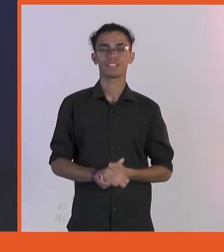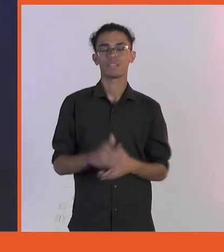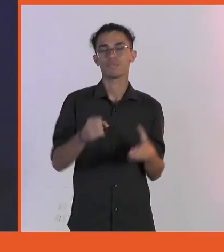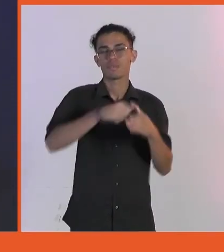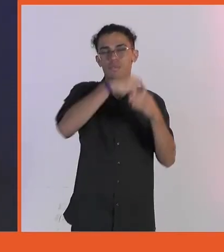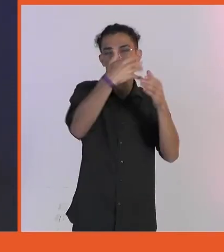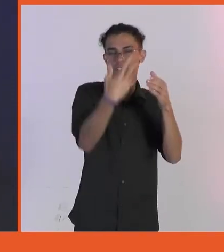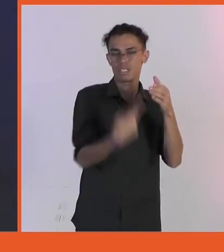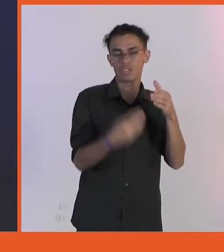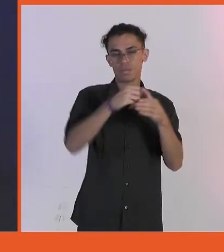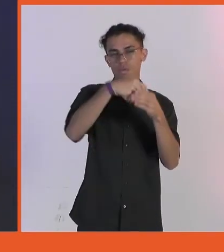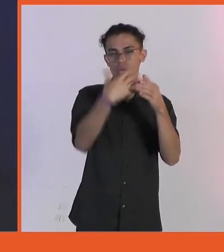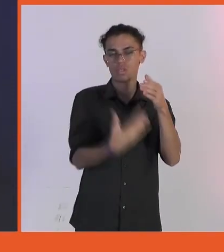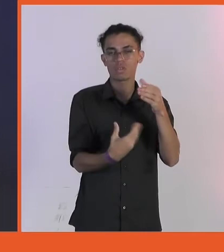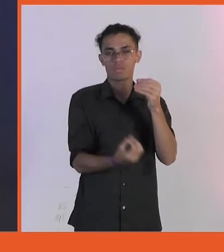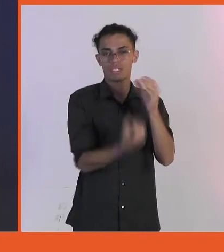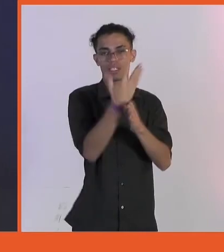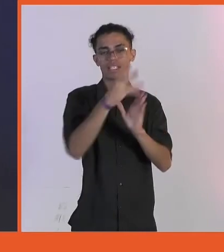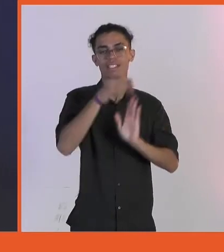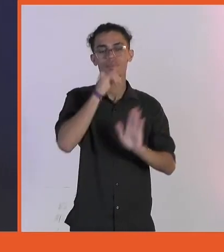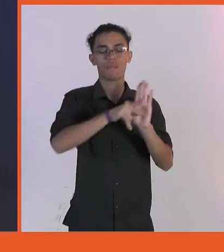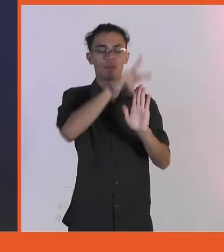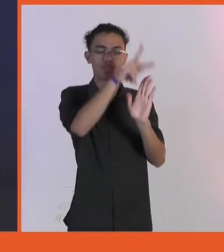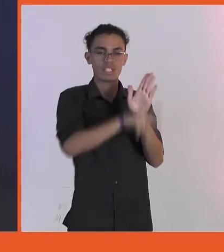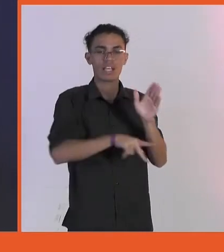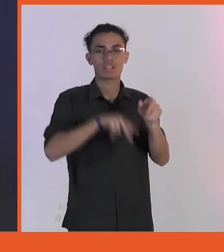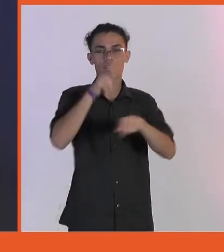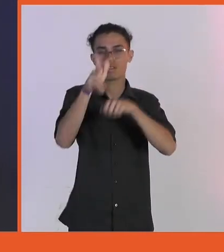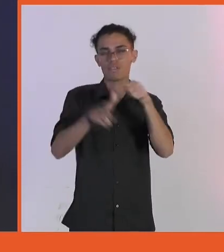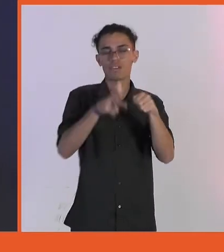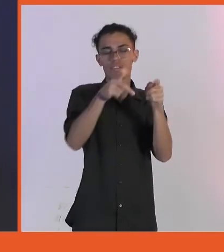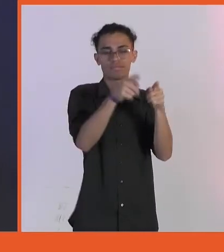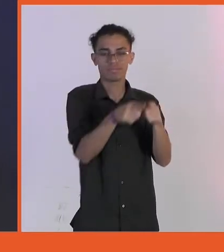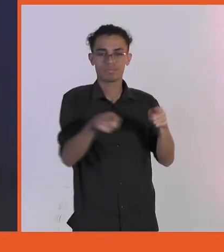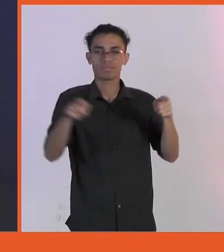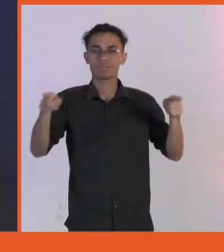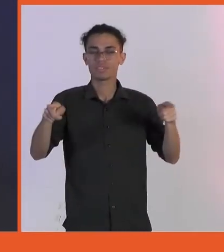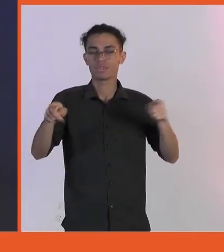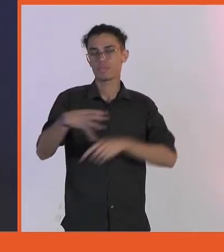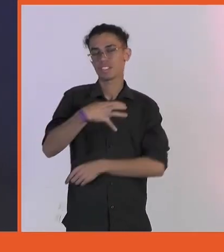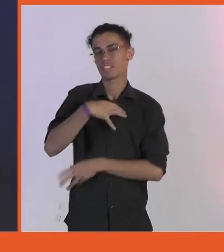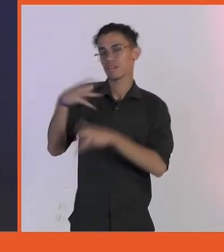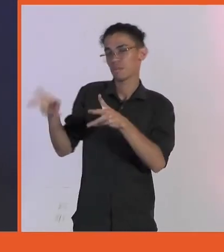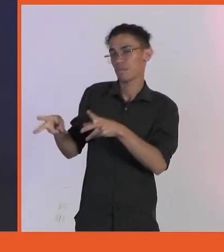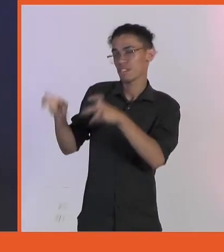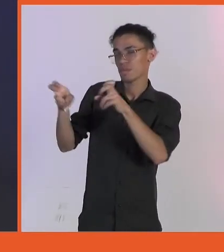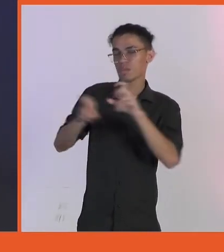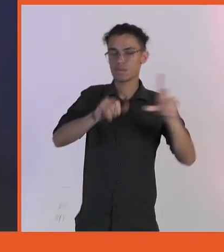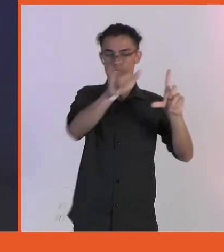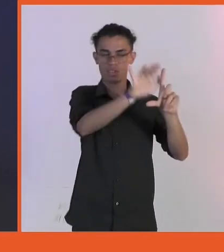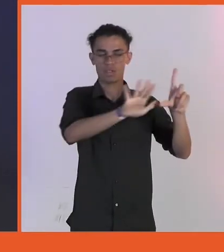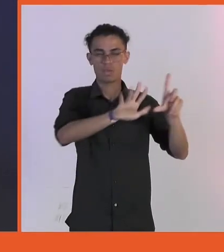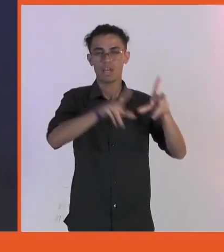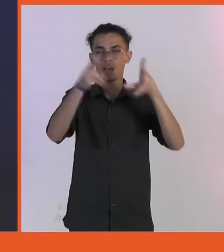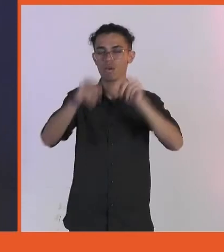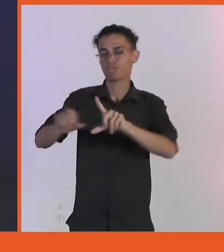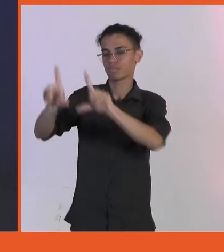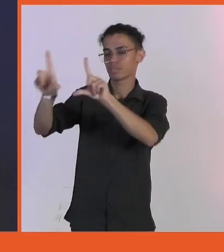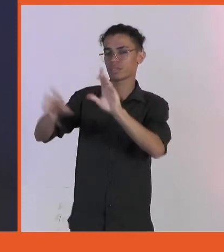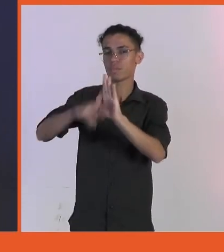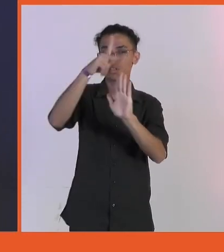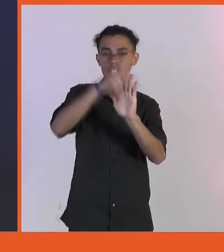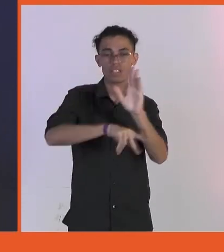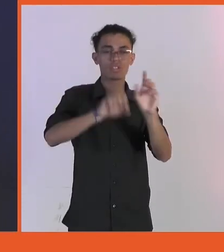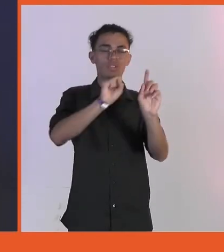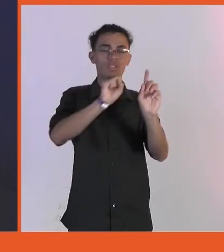conteúdo rápido que tem. Então, você tem, tipo, projetos longos, vídeos longos. E, além disso, eu sinto que o canal de vocês tem quase um canal de TV que tem vários projetos